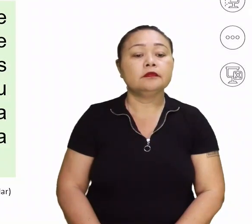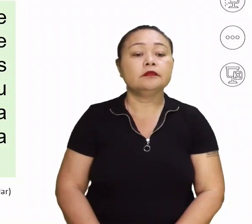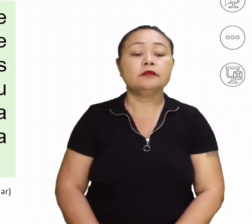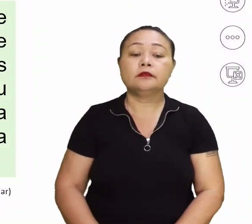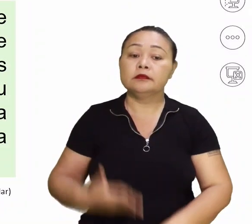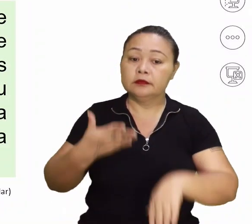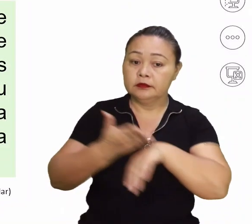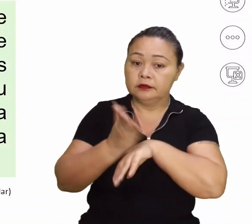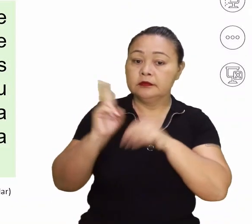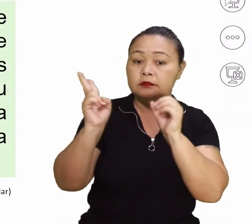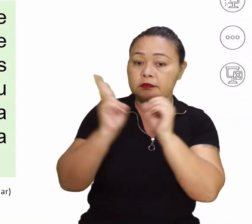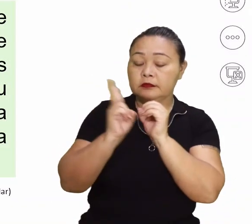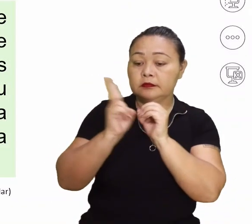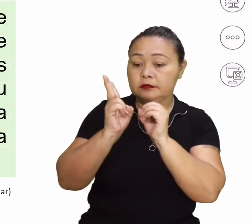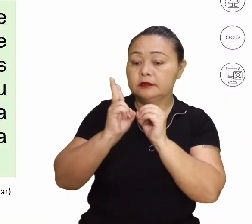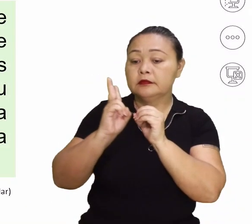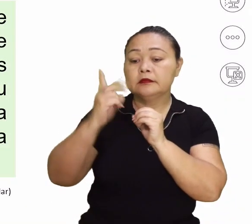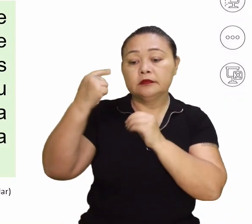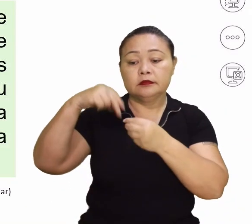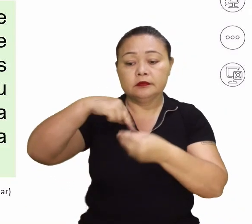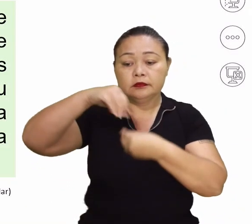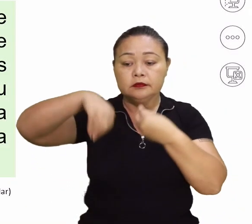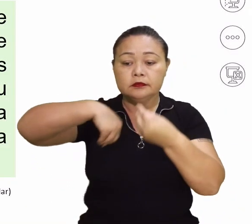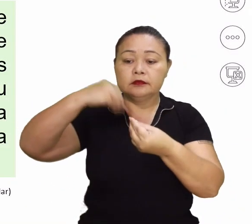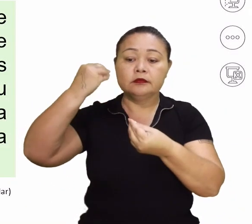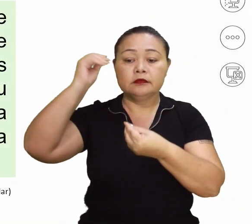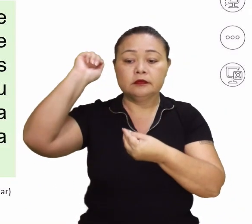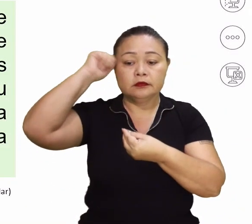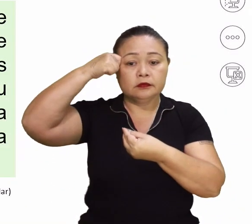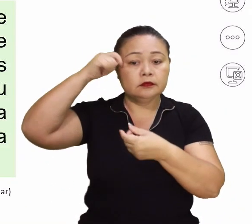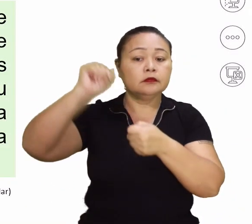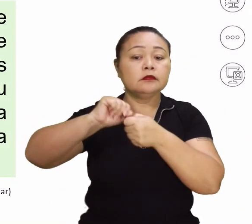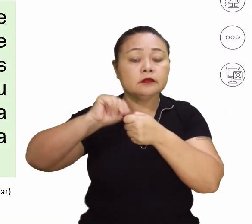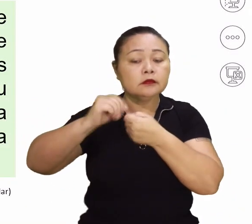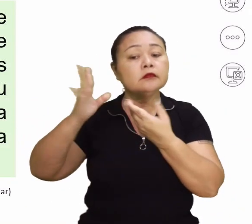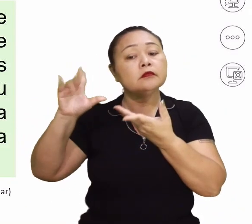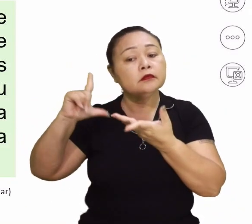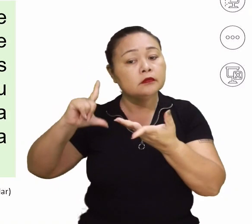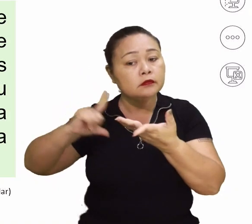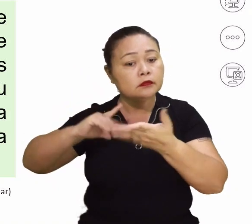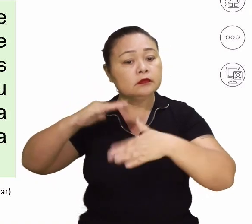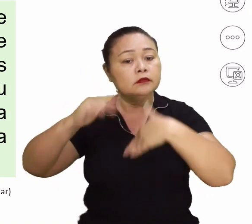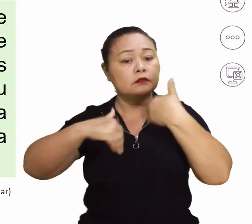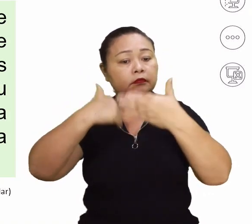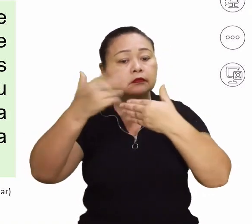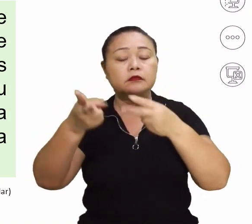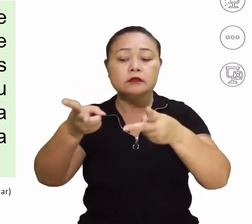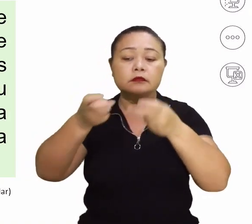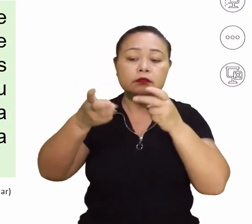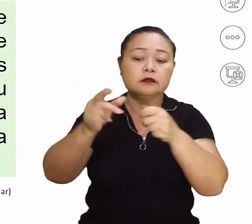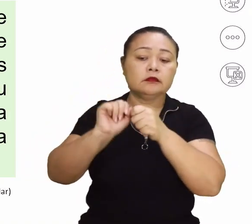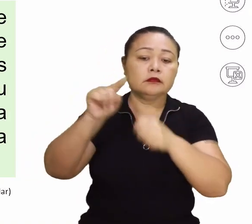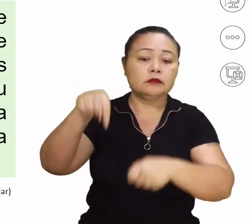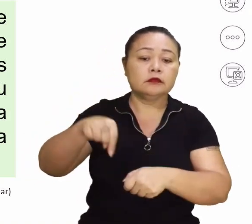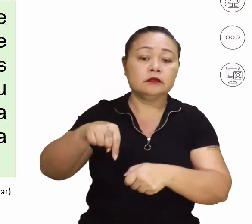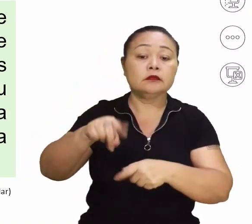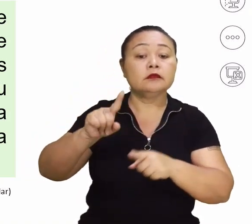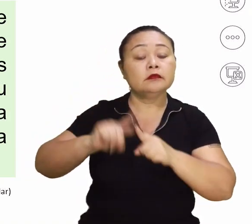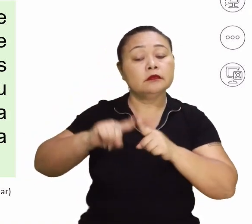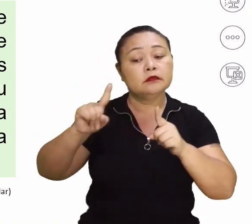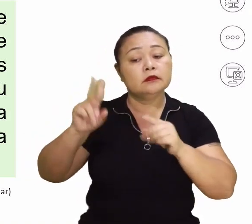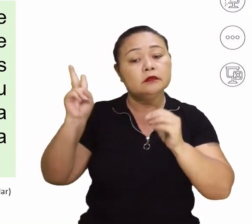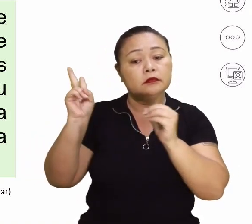A participação dos indígenas e caboclos muito contribuiu para o crescimento do extrativismo,